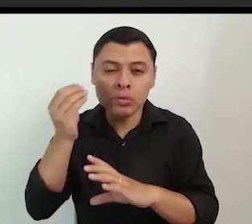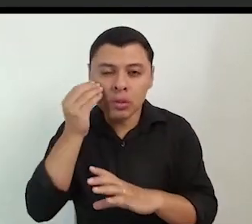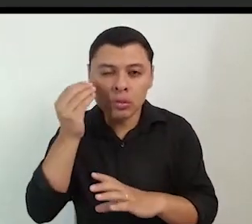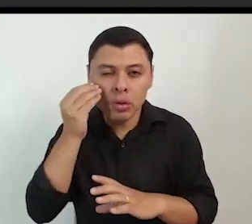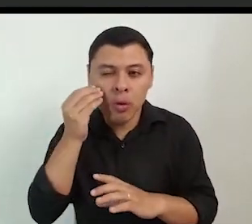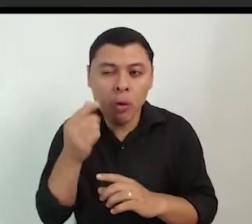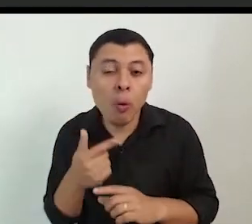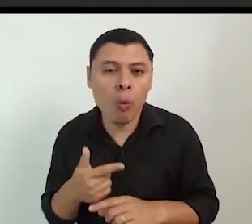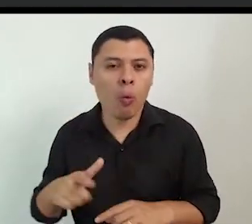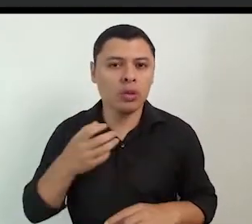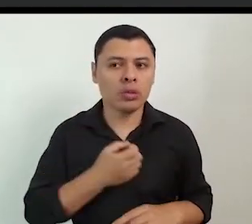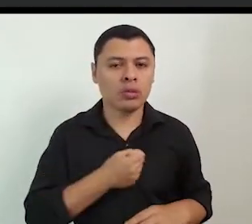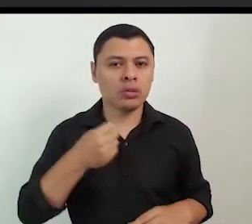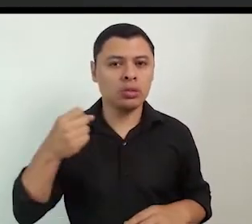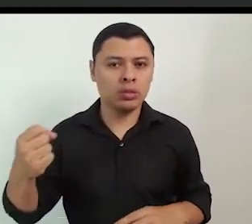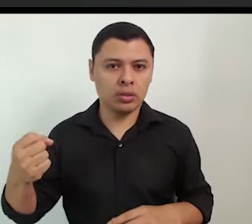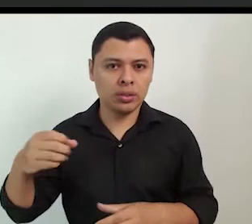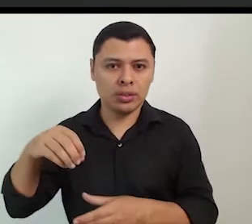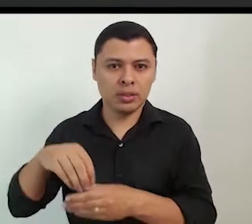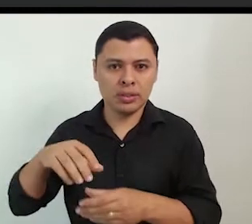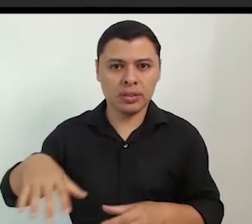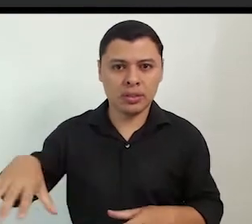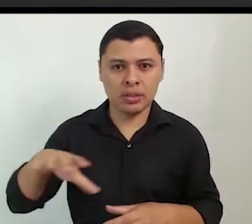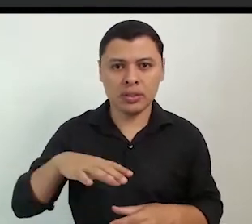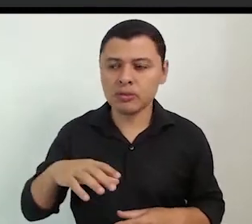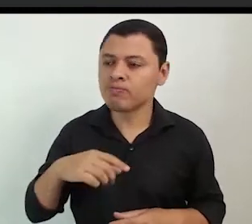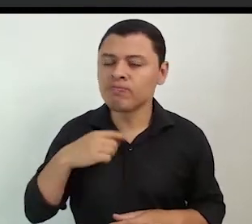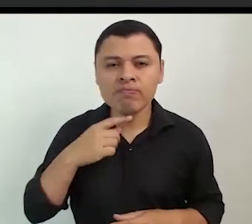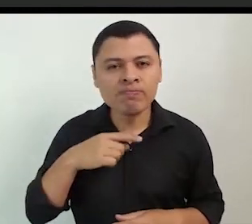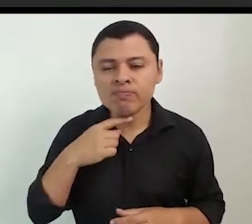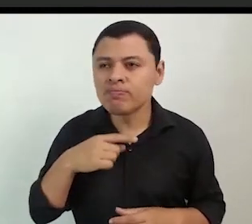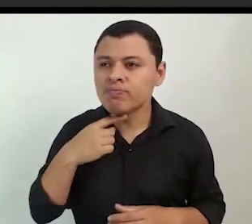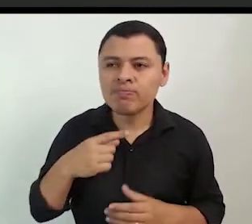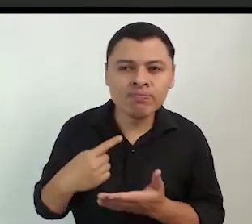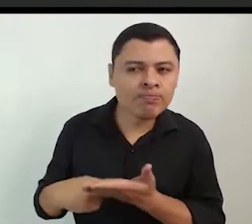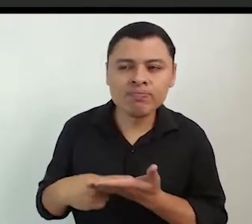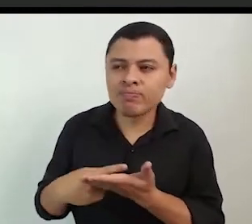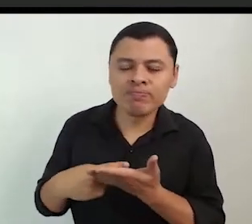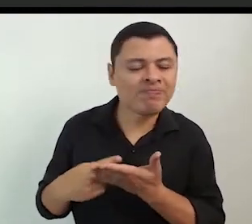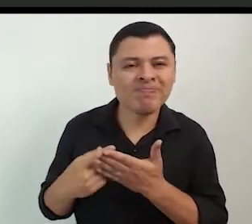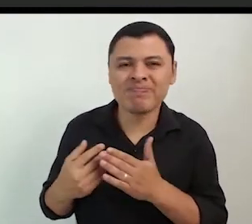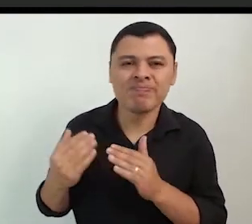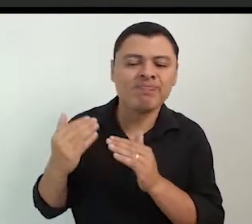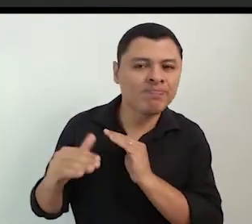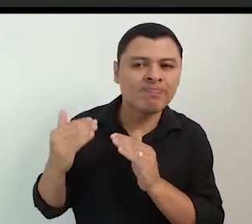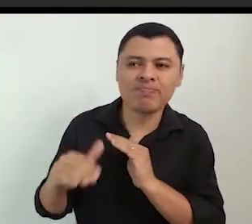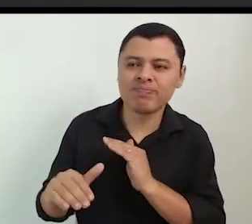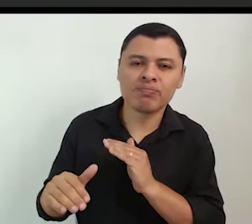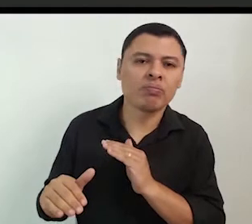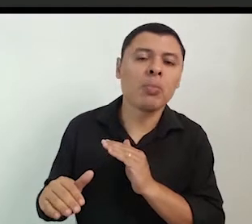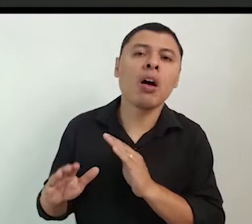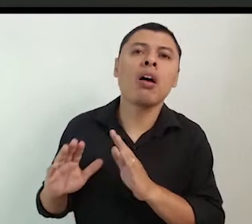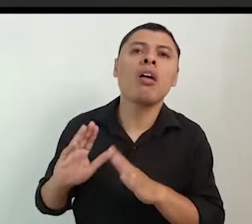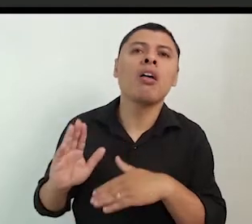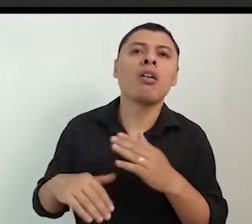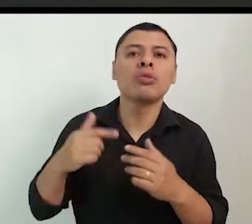uma outra colocação para mim. A gente não conseguiu chegar num denominador comum, até que